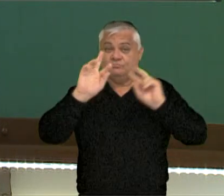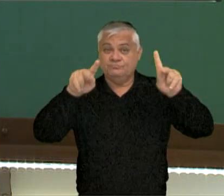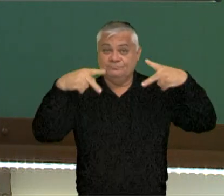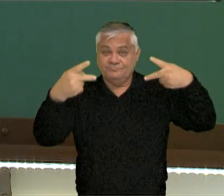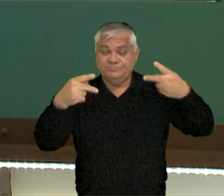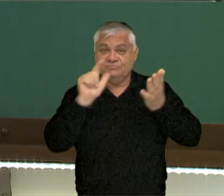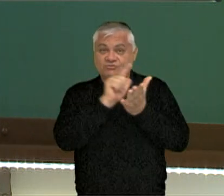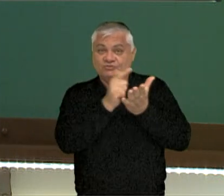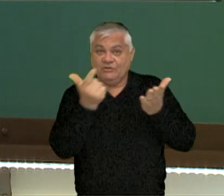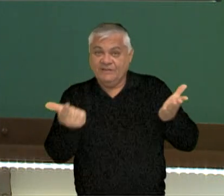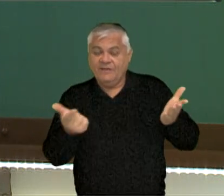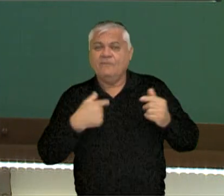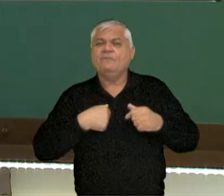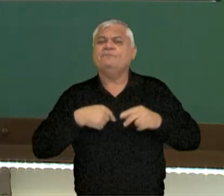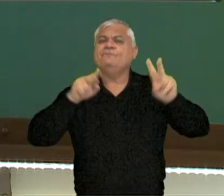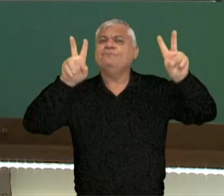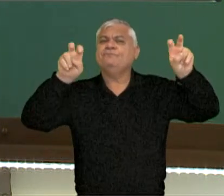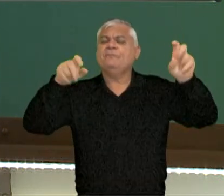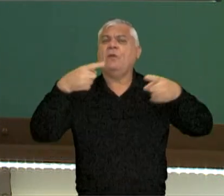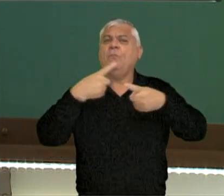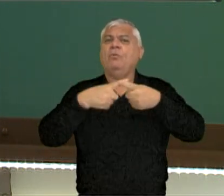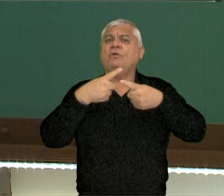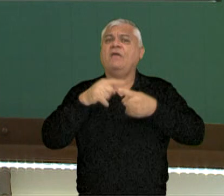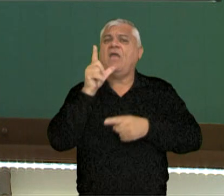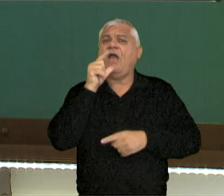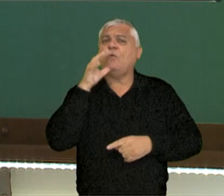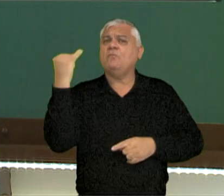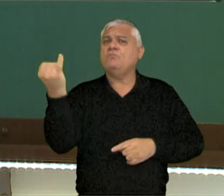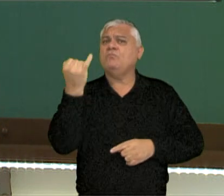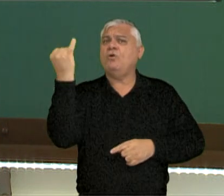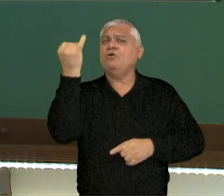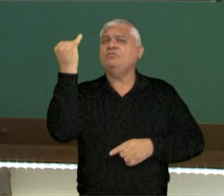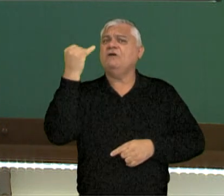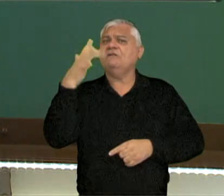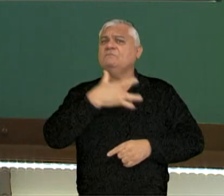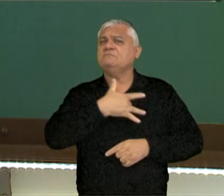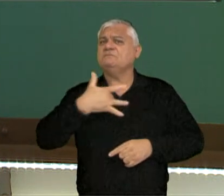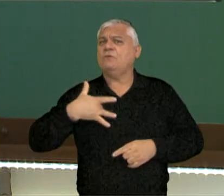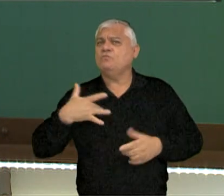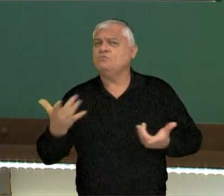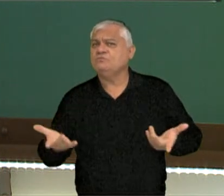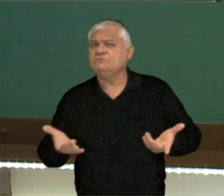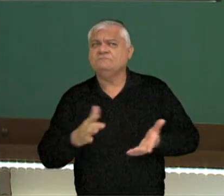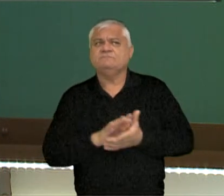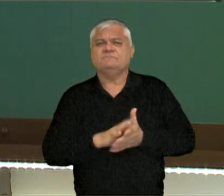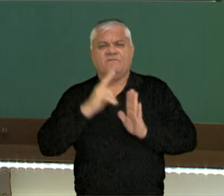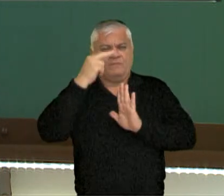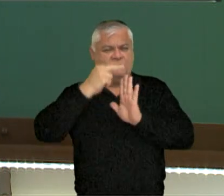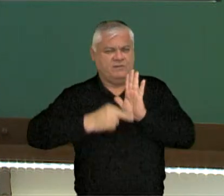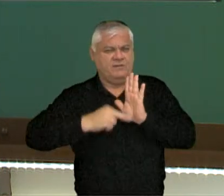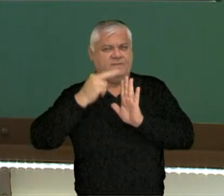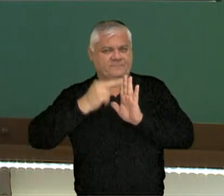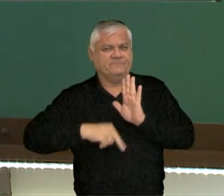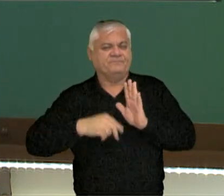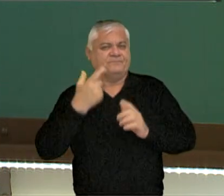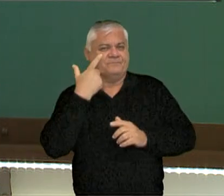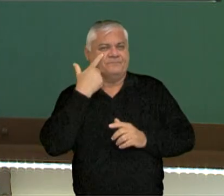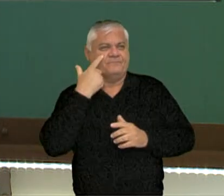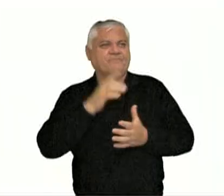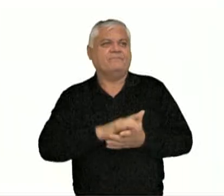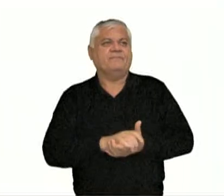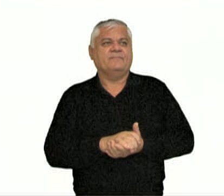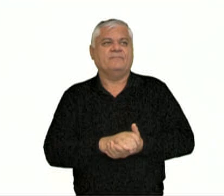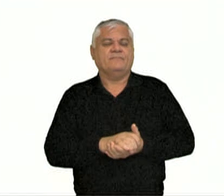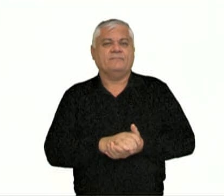a matéria era: por que a água é tão importante para a saúde? Então, vamos ler alguns trechinhos dessa